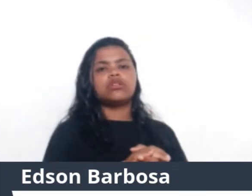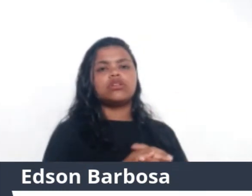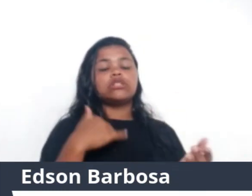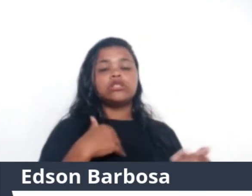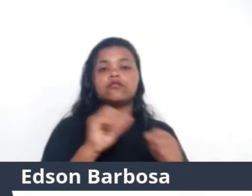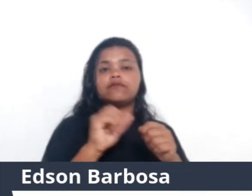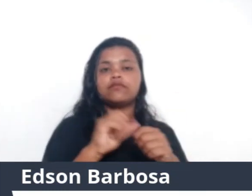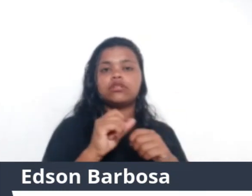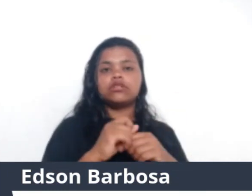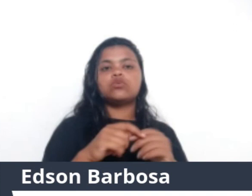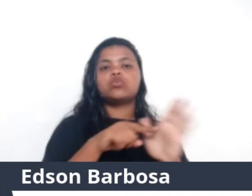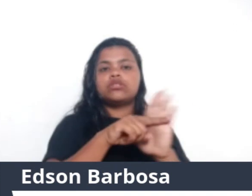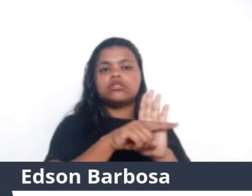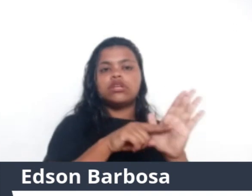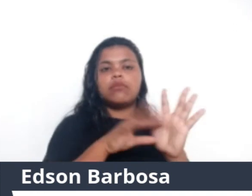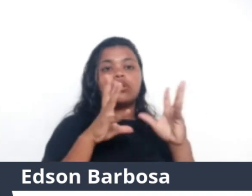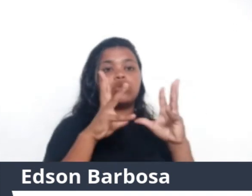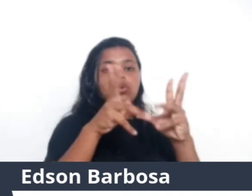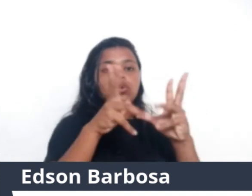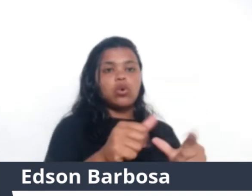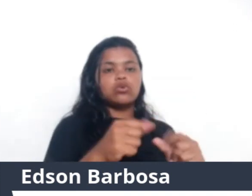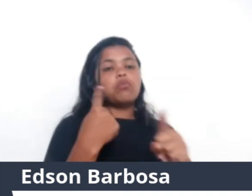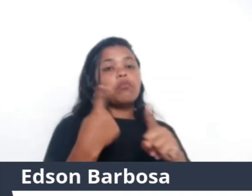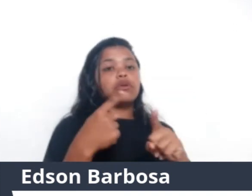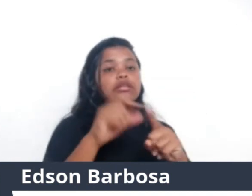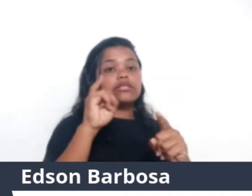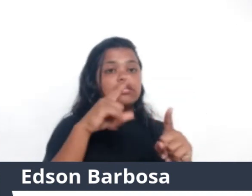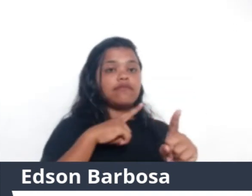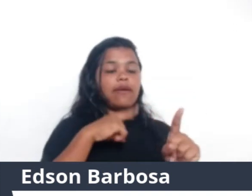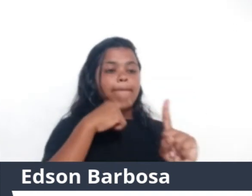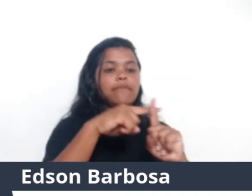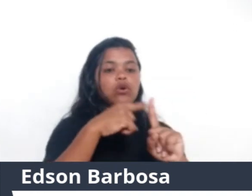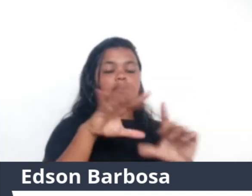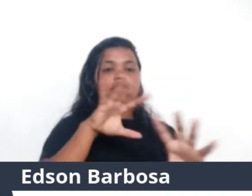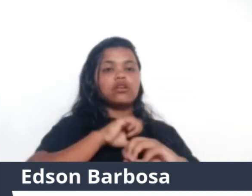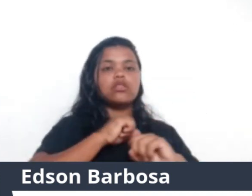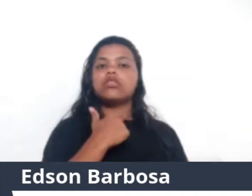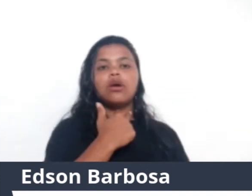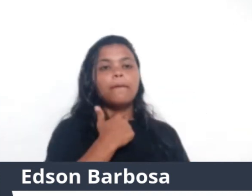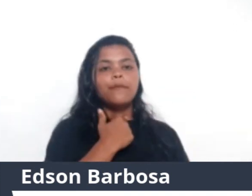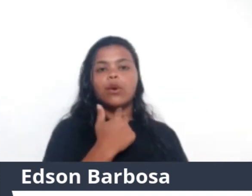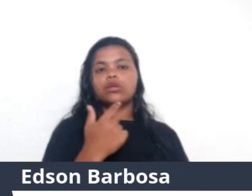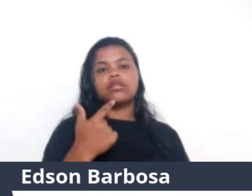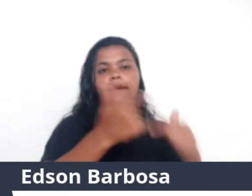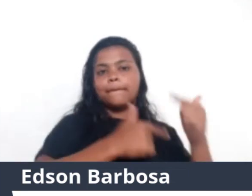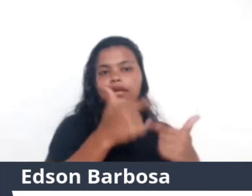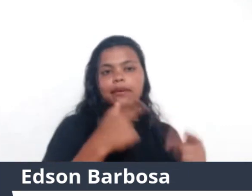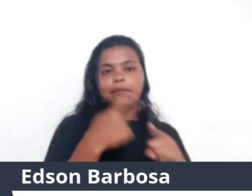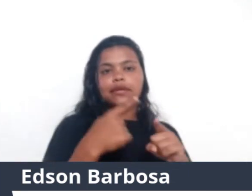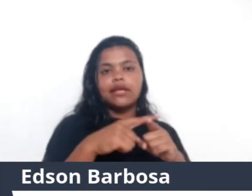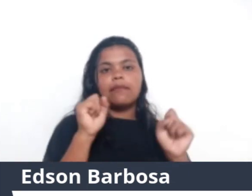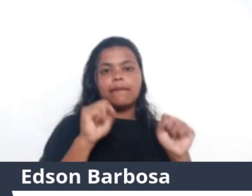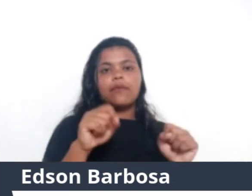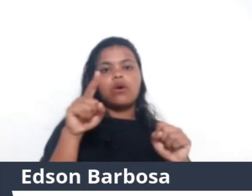semanalmente de todo mundo da equipe, porque quem está positivo, quem foi infectado, não pode trabalhar, porque ele pode ser uma fonte de